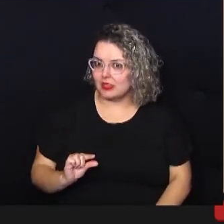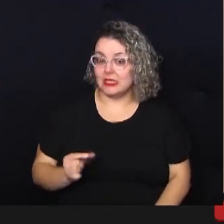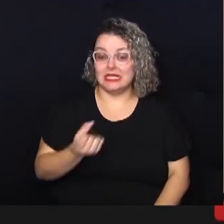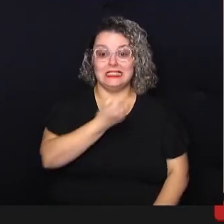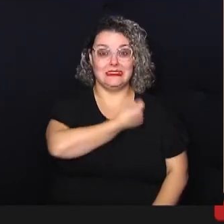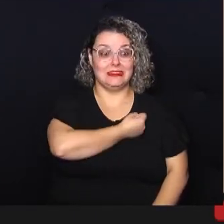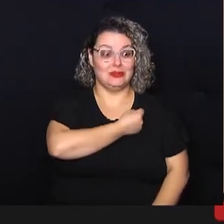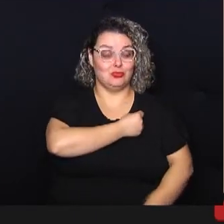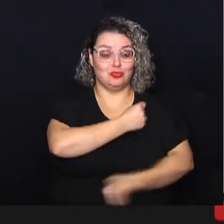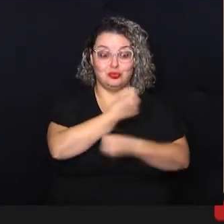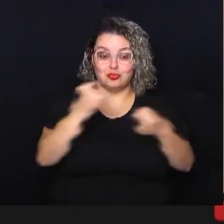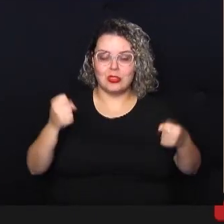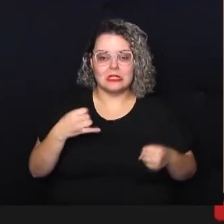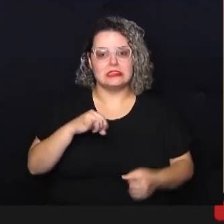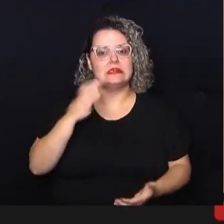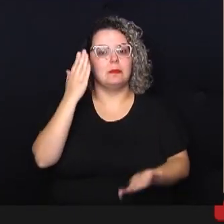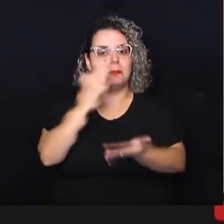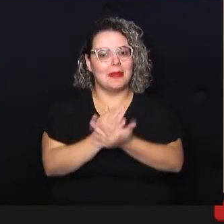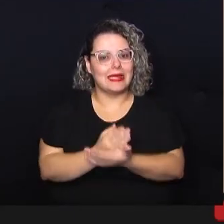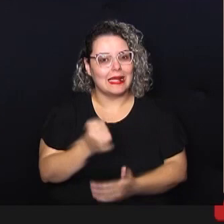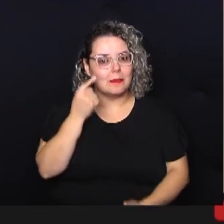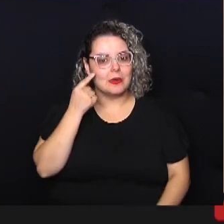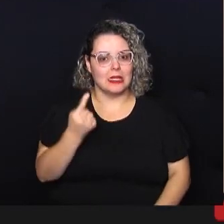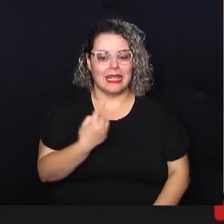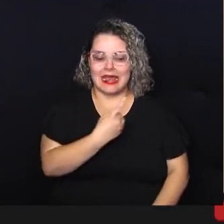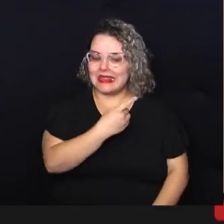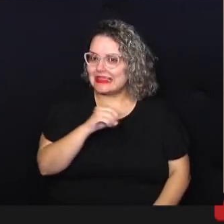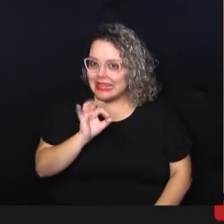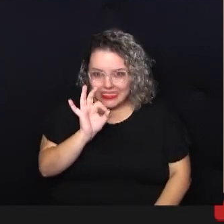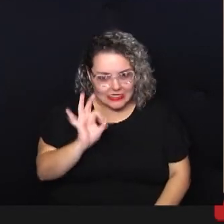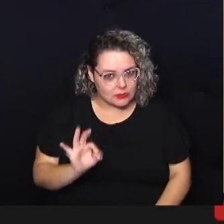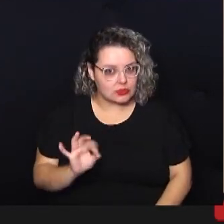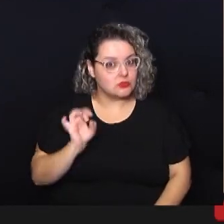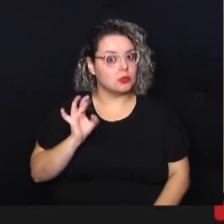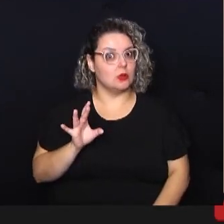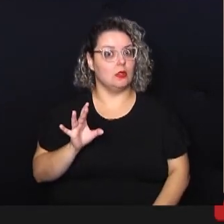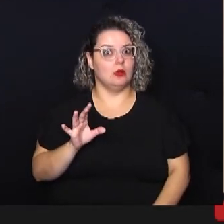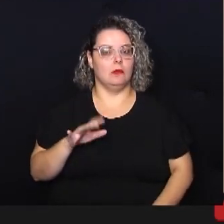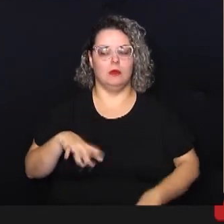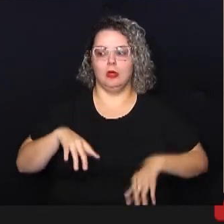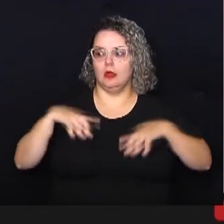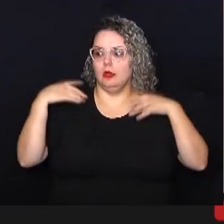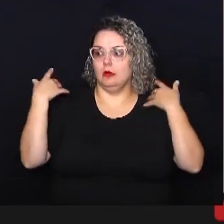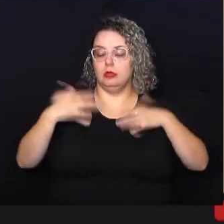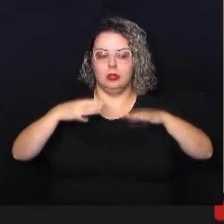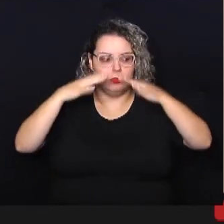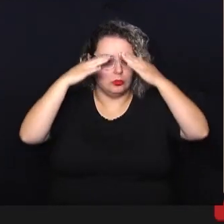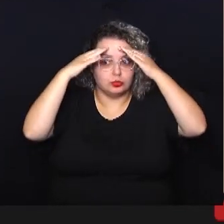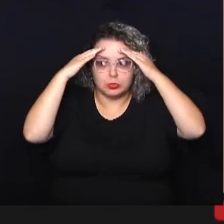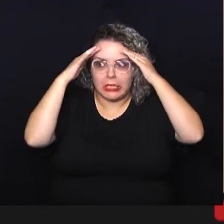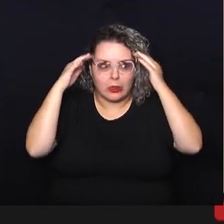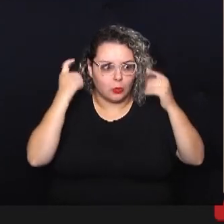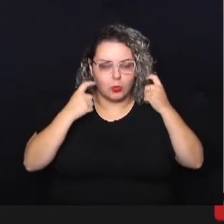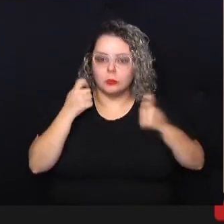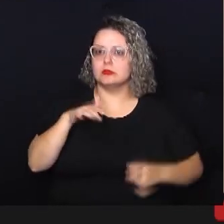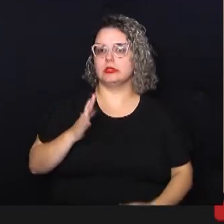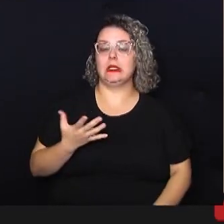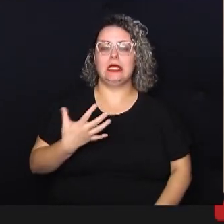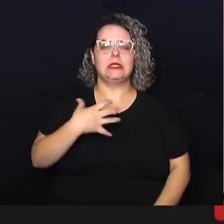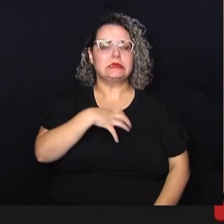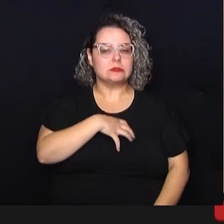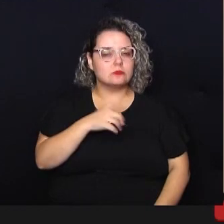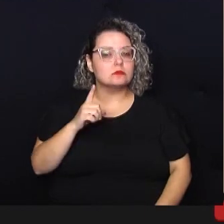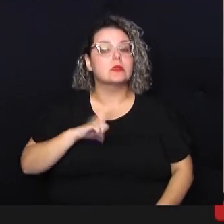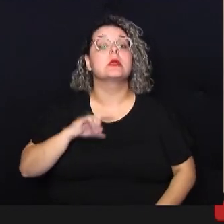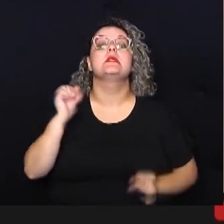a gente vê, se você parar para pensar que é uma parcela de 10%, a gente fica ainda mais preocupado. A sensação que eu tenho é que sim,